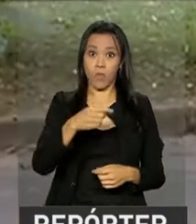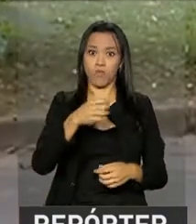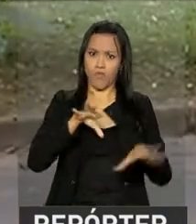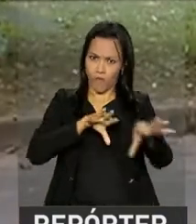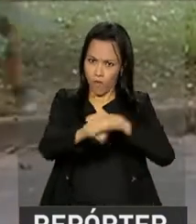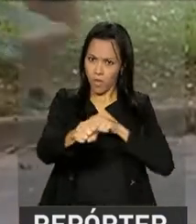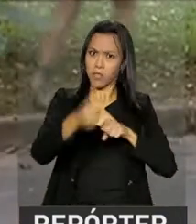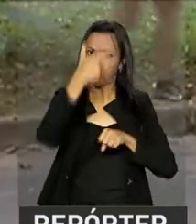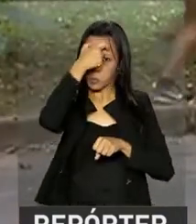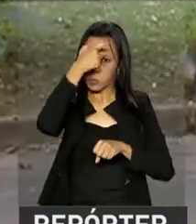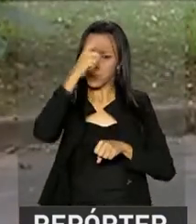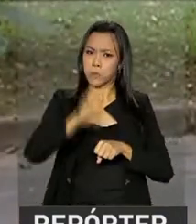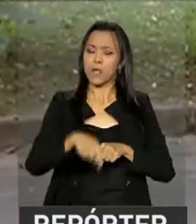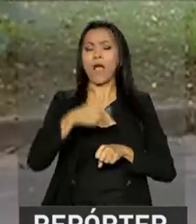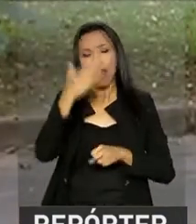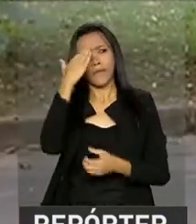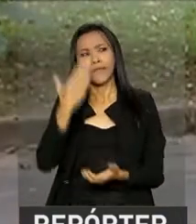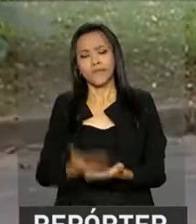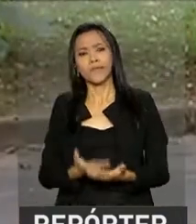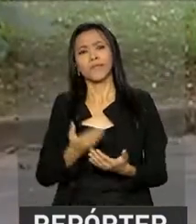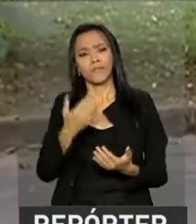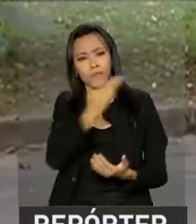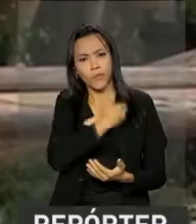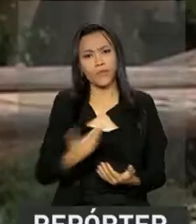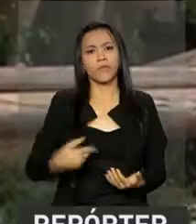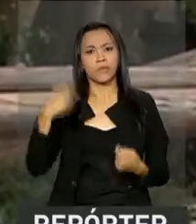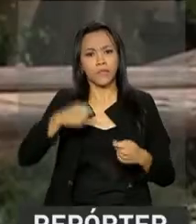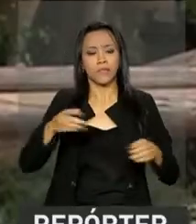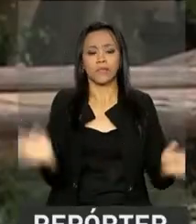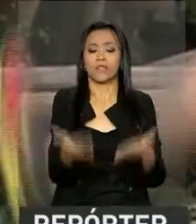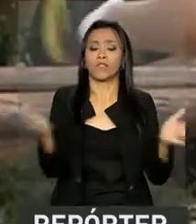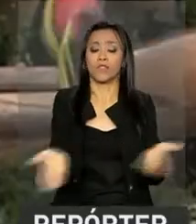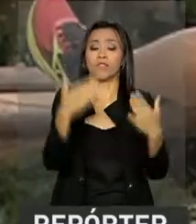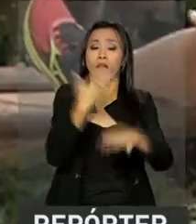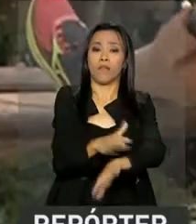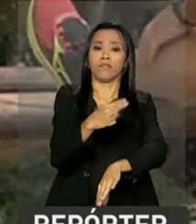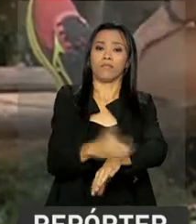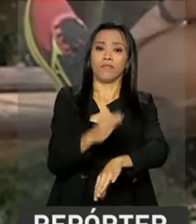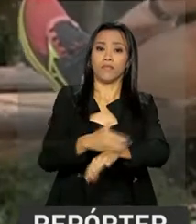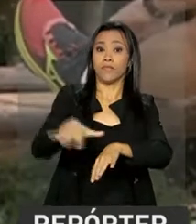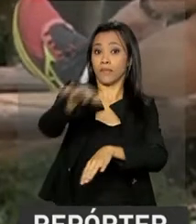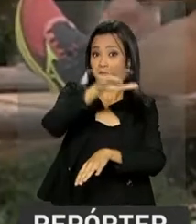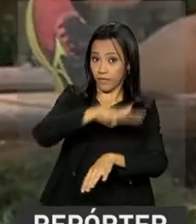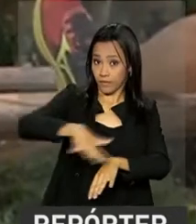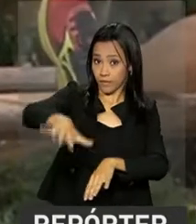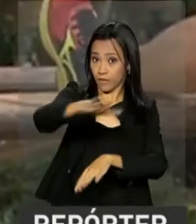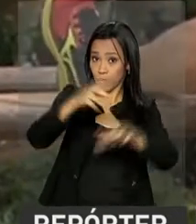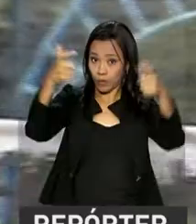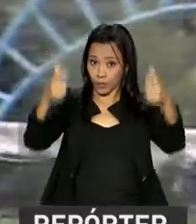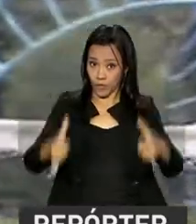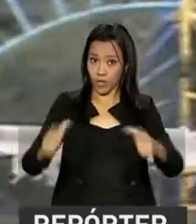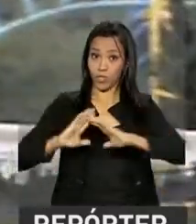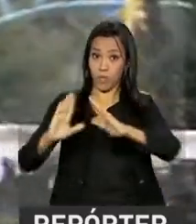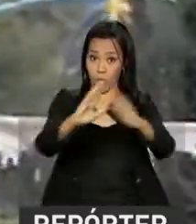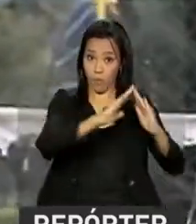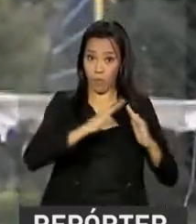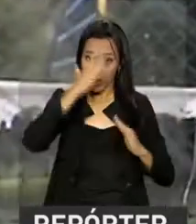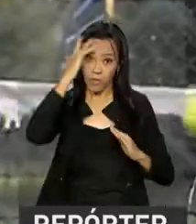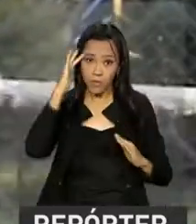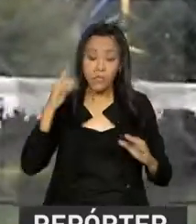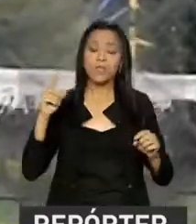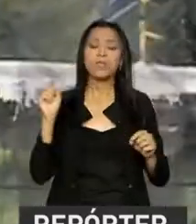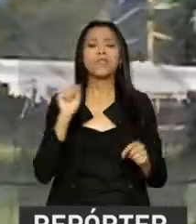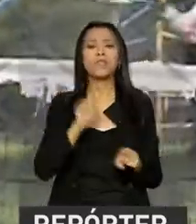acreditam que o governo deve investir e incentivar atividades físicas na região onde moram e para definir investimentos e